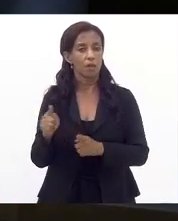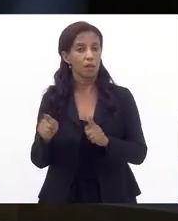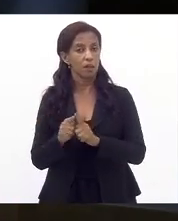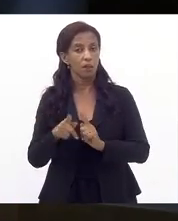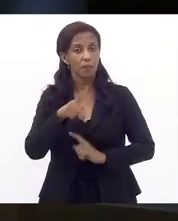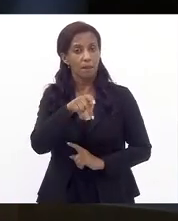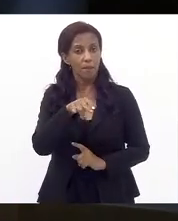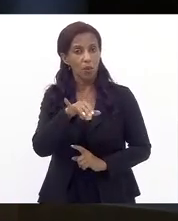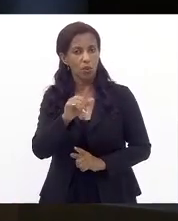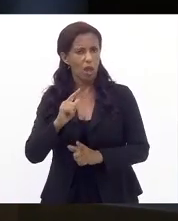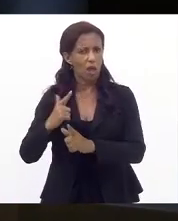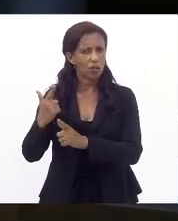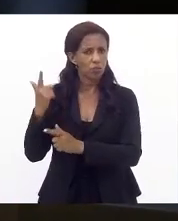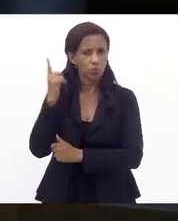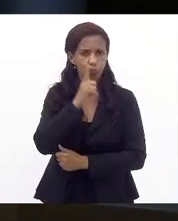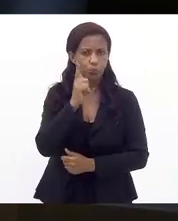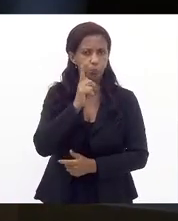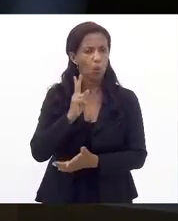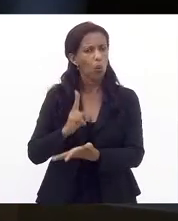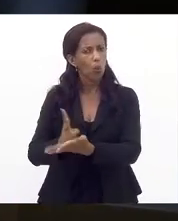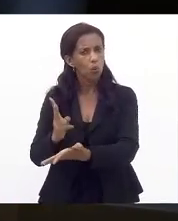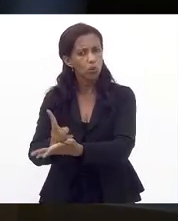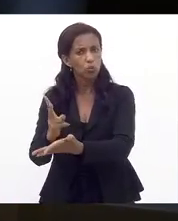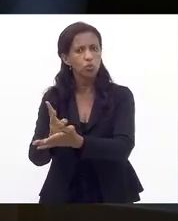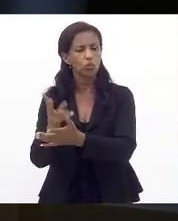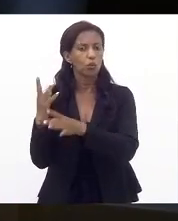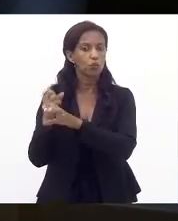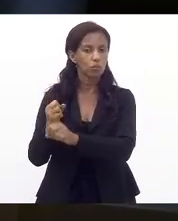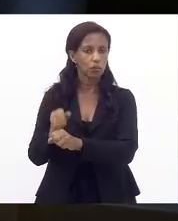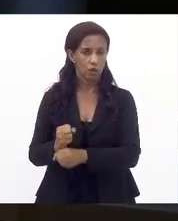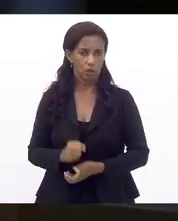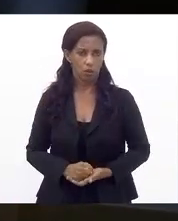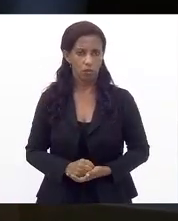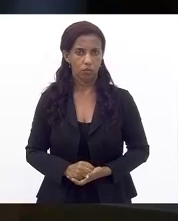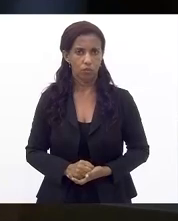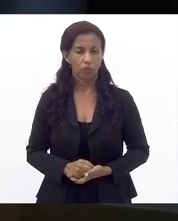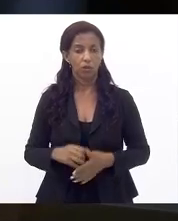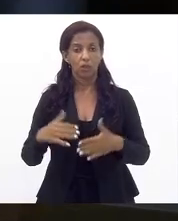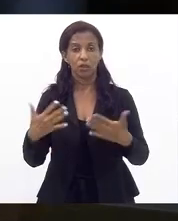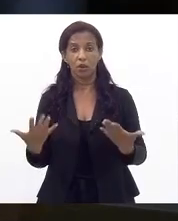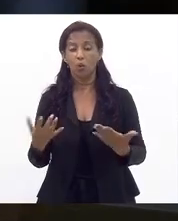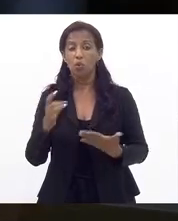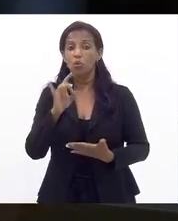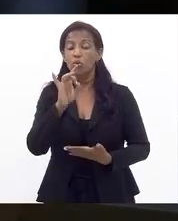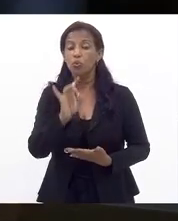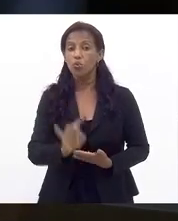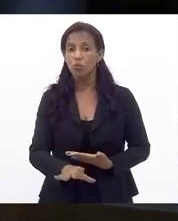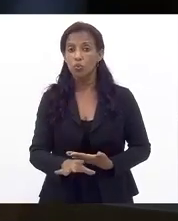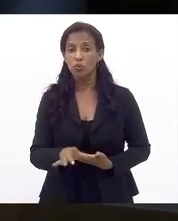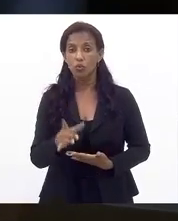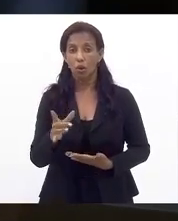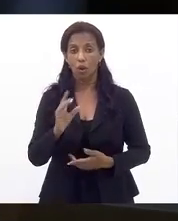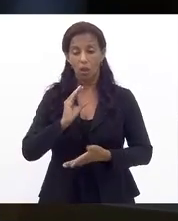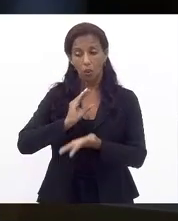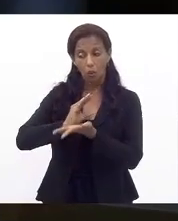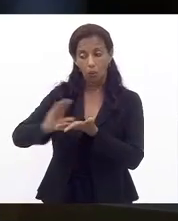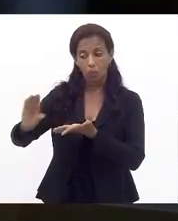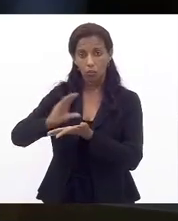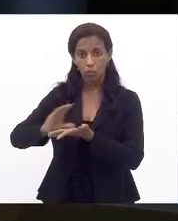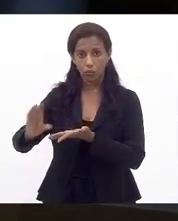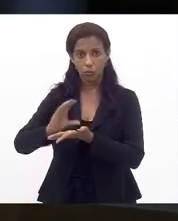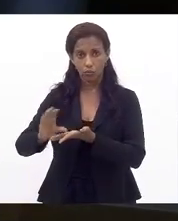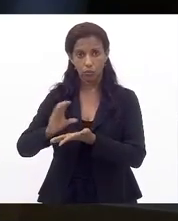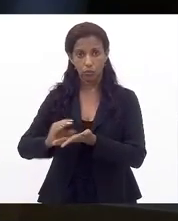pecuniárias permanentes do cálculo ou seja só é contribuição